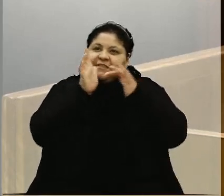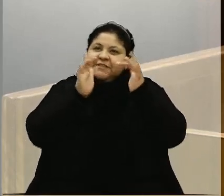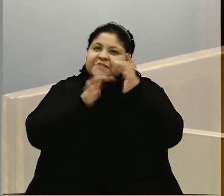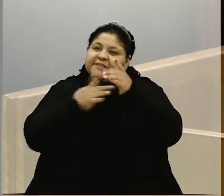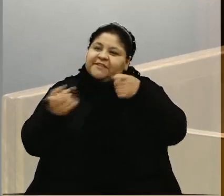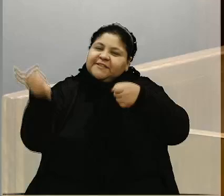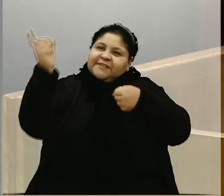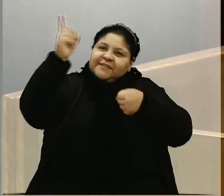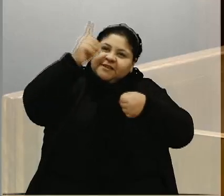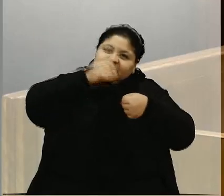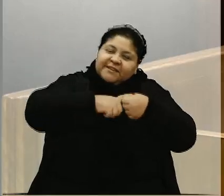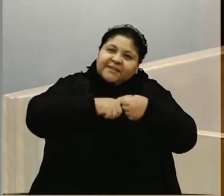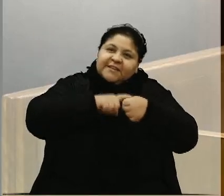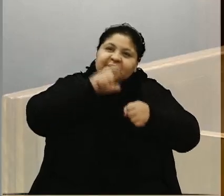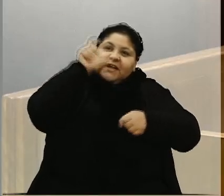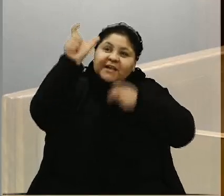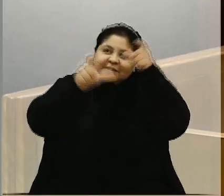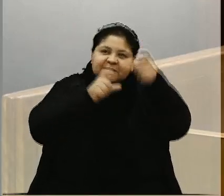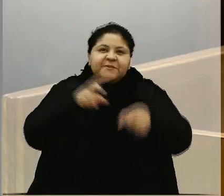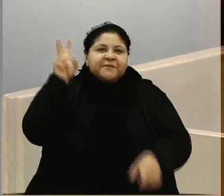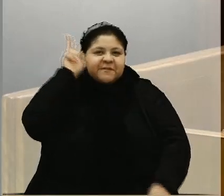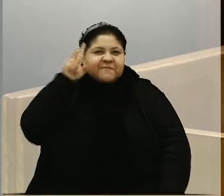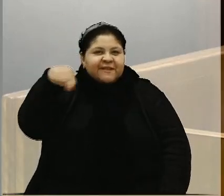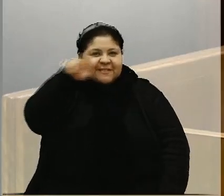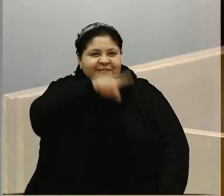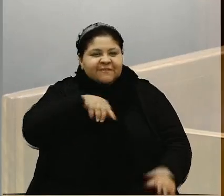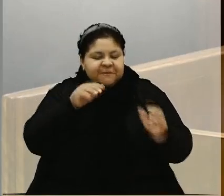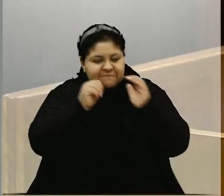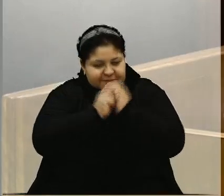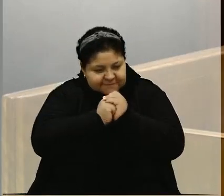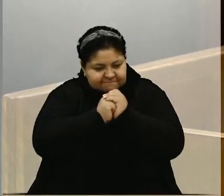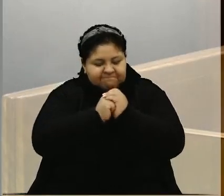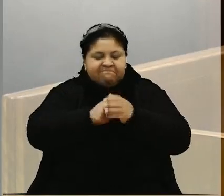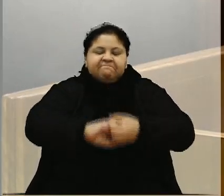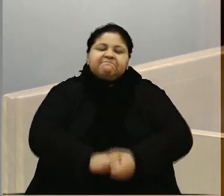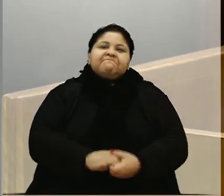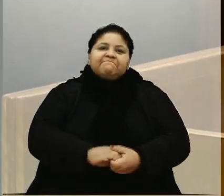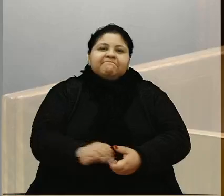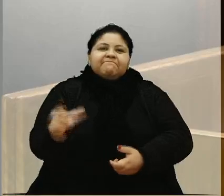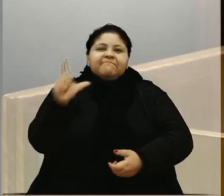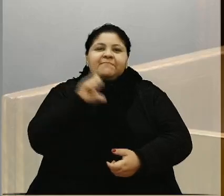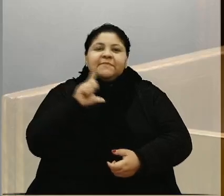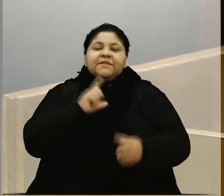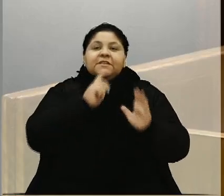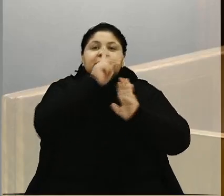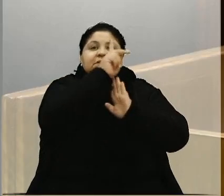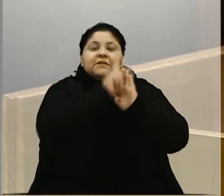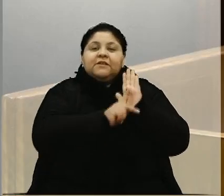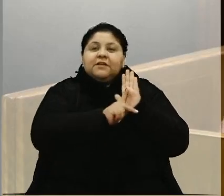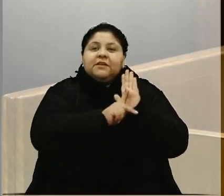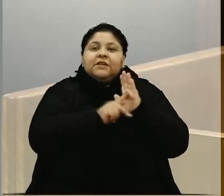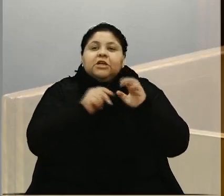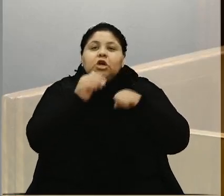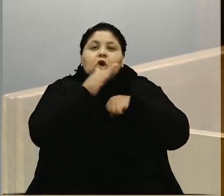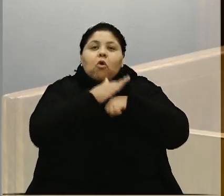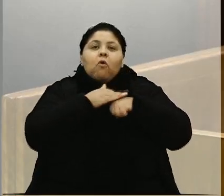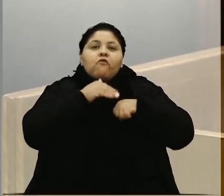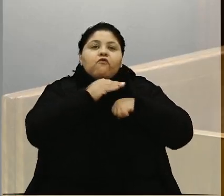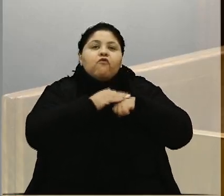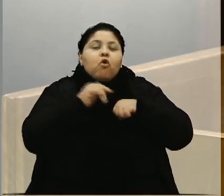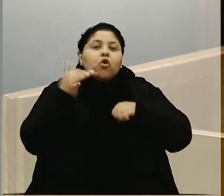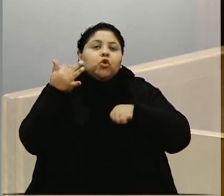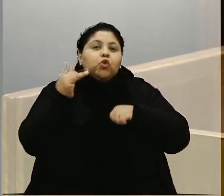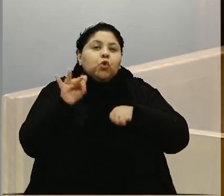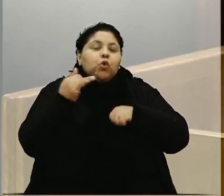as pessoas que vão se lembrar de nós. Amém, queridos? Nós temos também o projeto Conforto na Dor, que é um